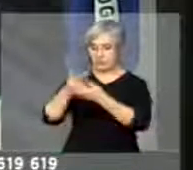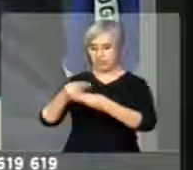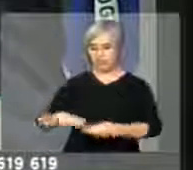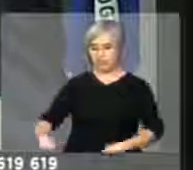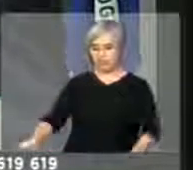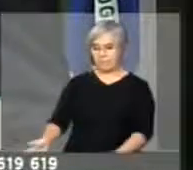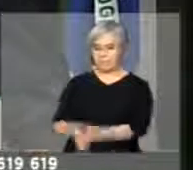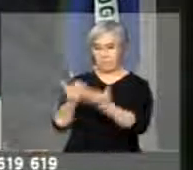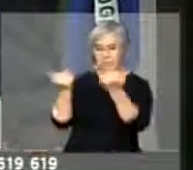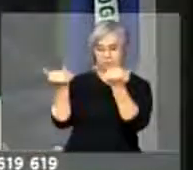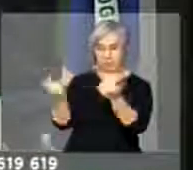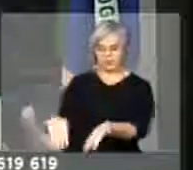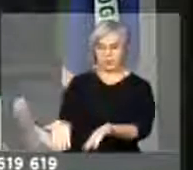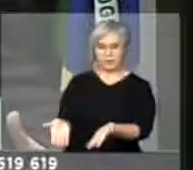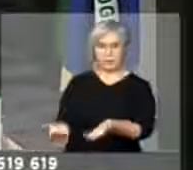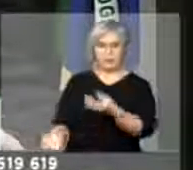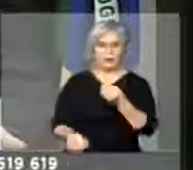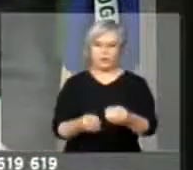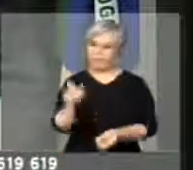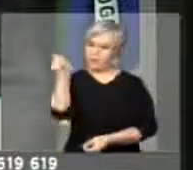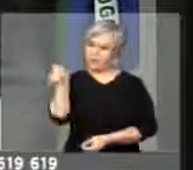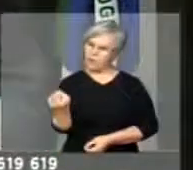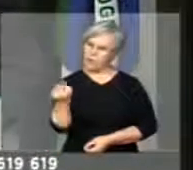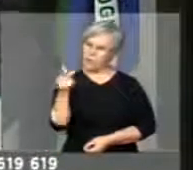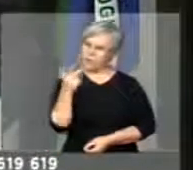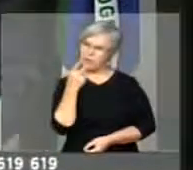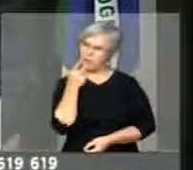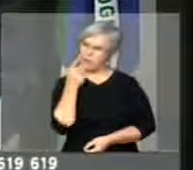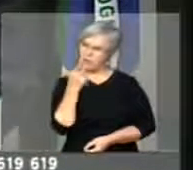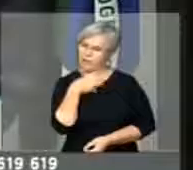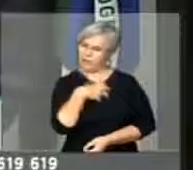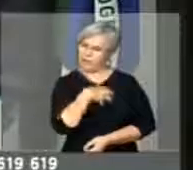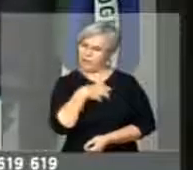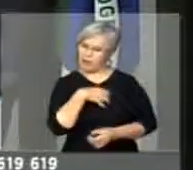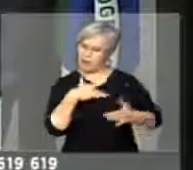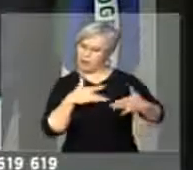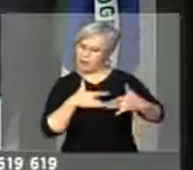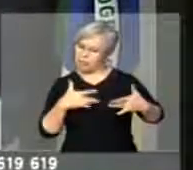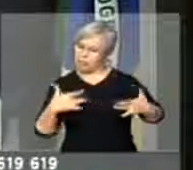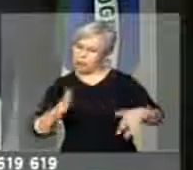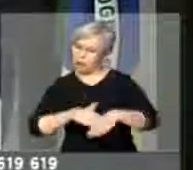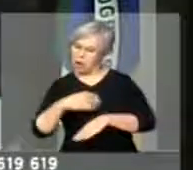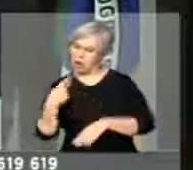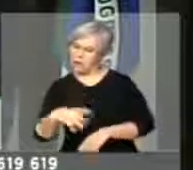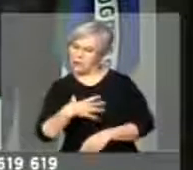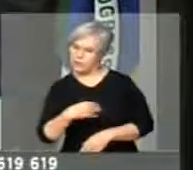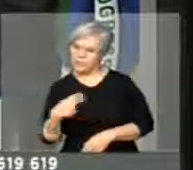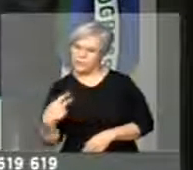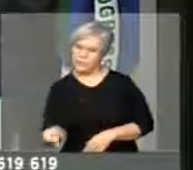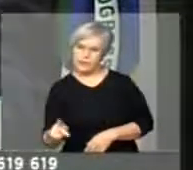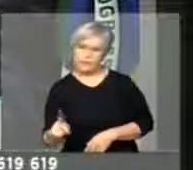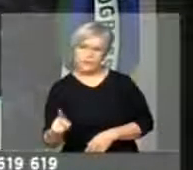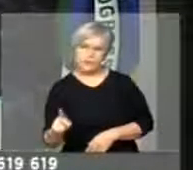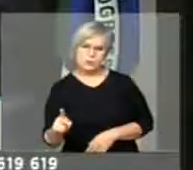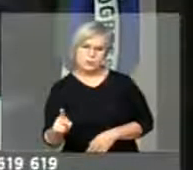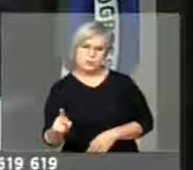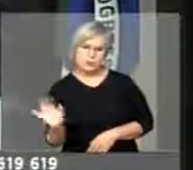Ora, se não teve ele piedade, compaixão e dó com seus próprios filhos, que são sangue do seu